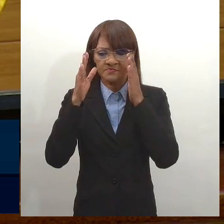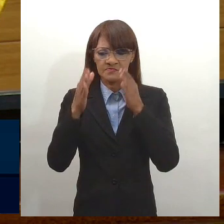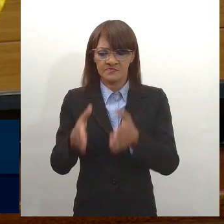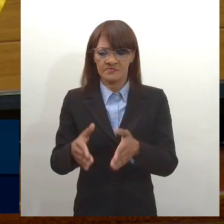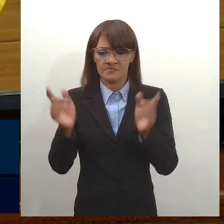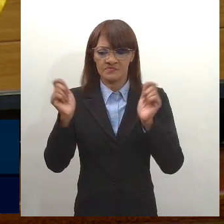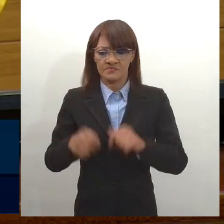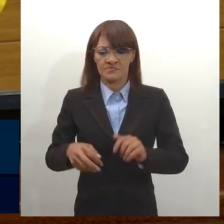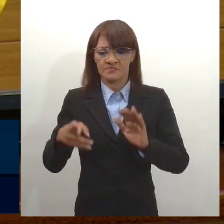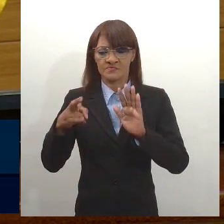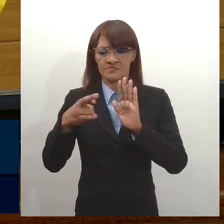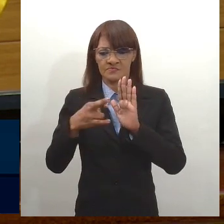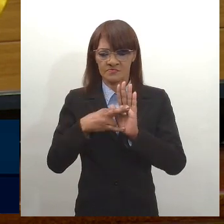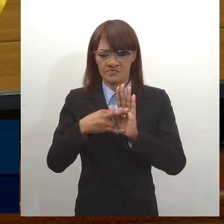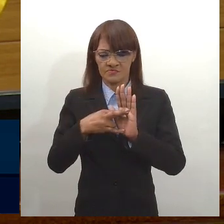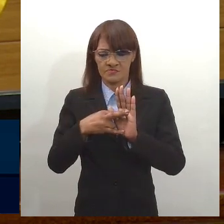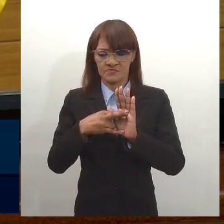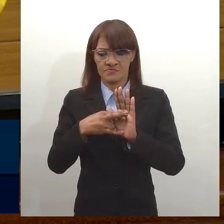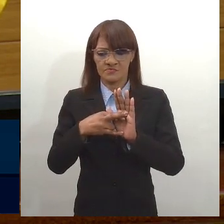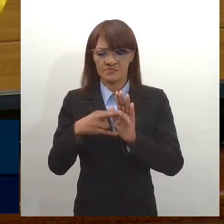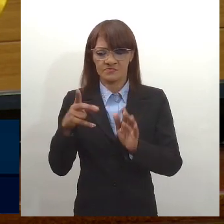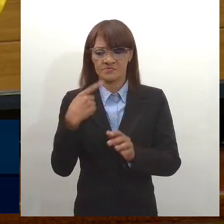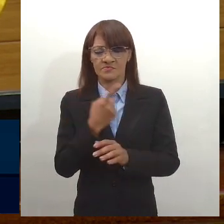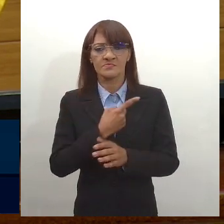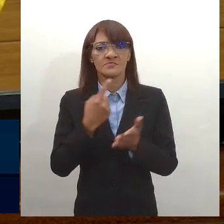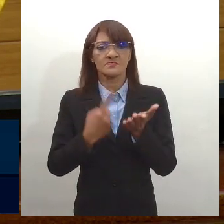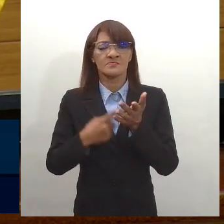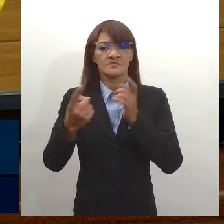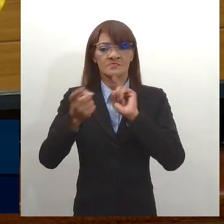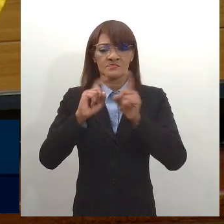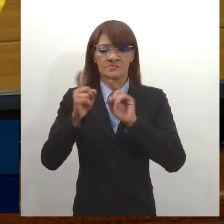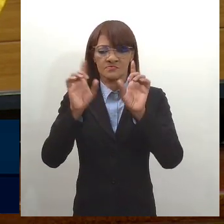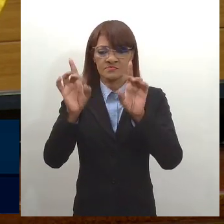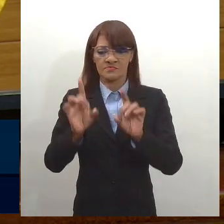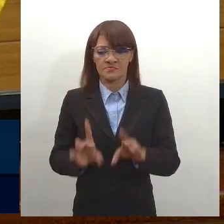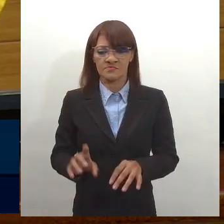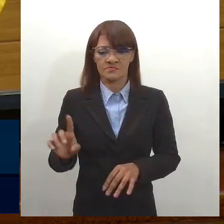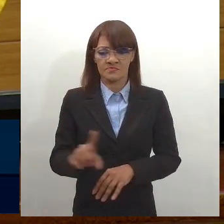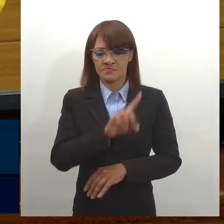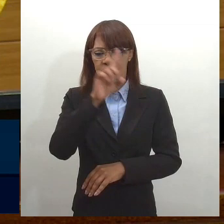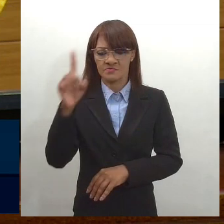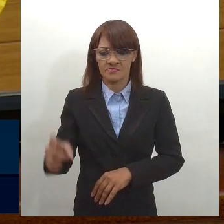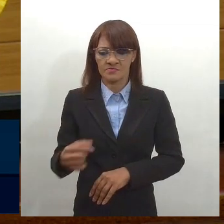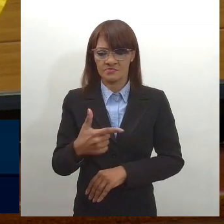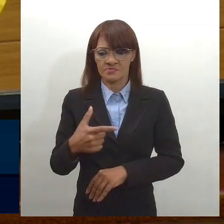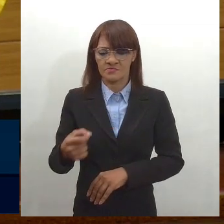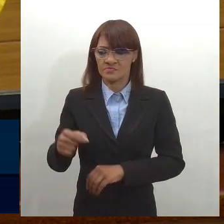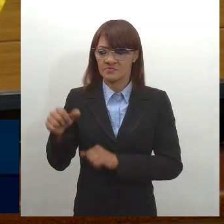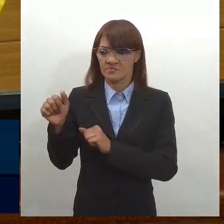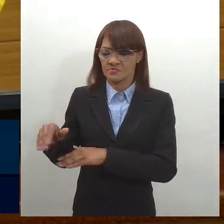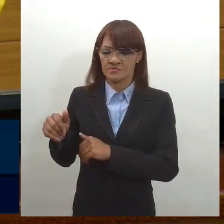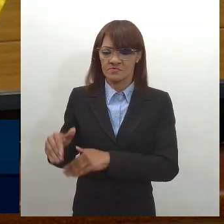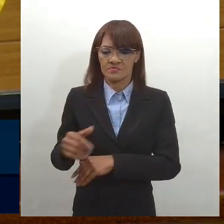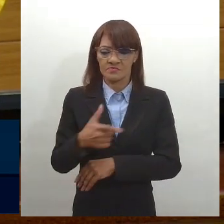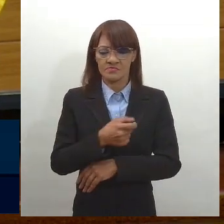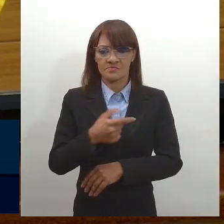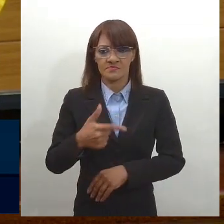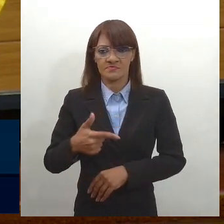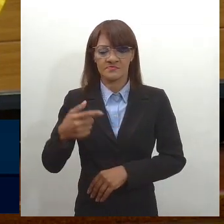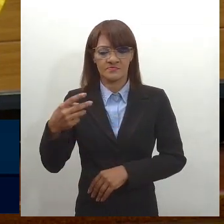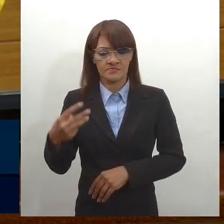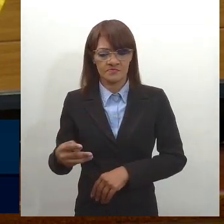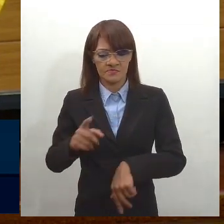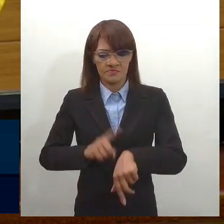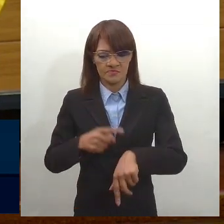conferida, convoca uma sessão especial para o dia 20 de setembro de 2023, às 16 horas, no plenário